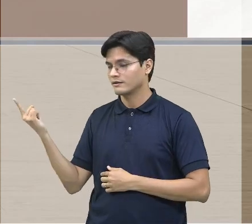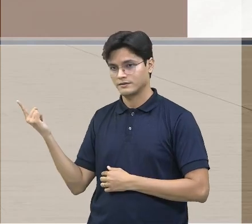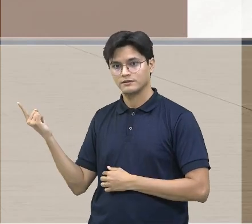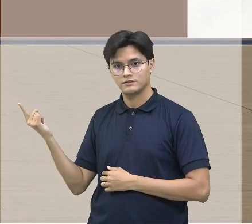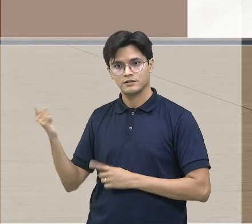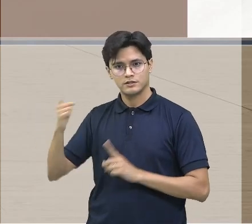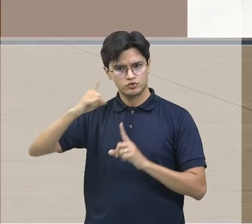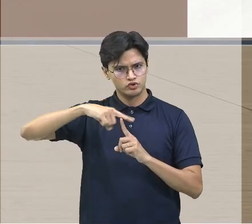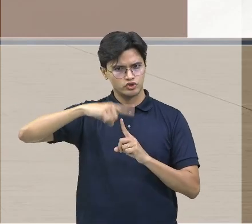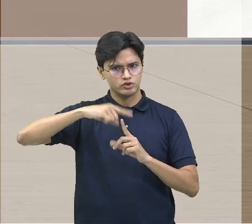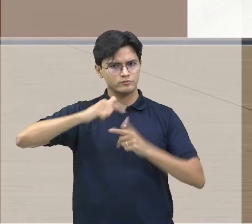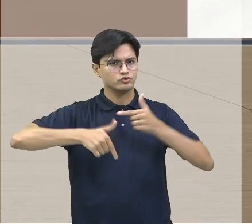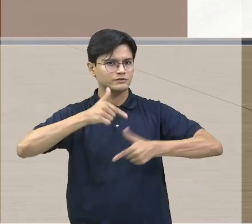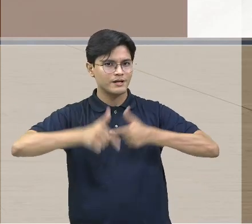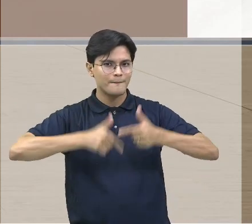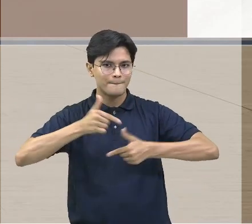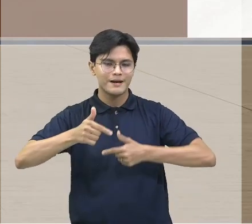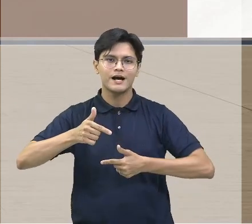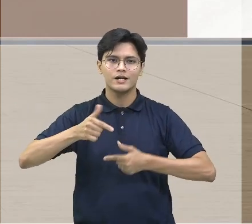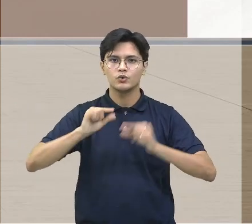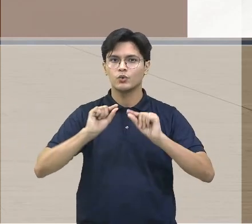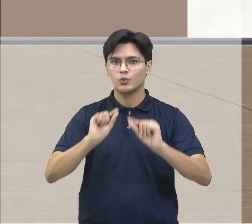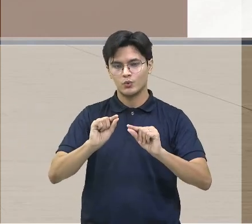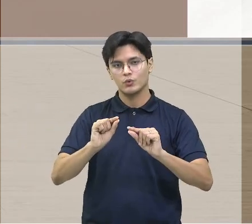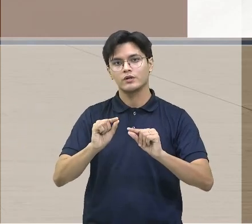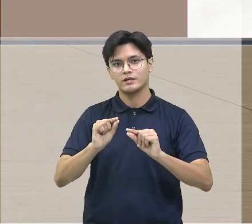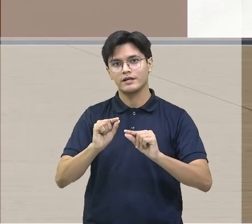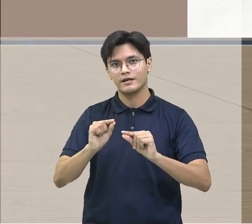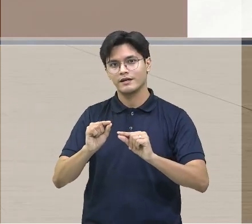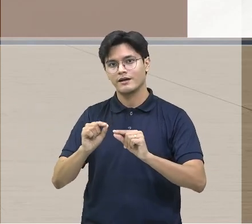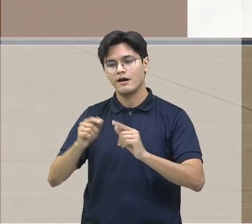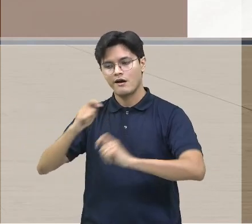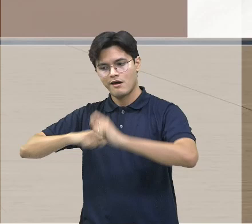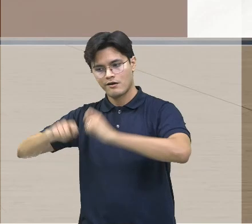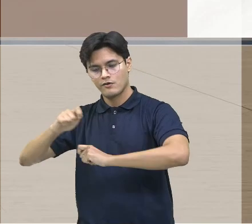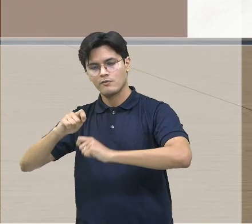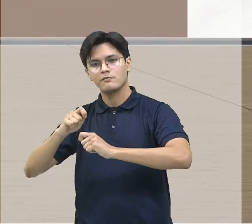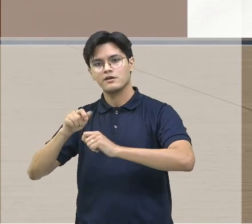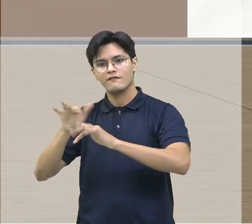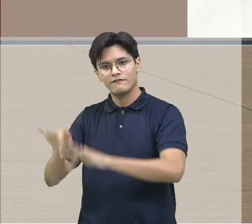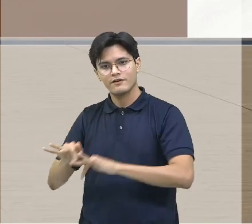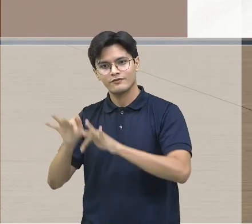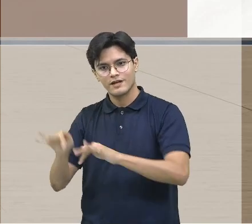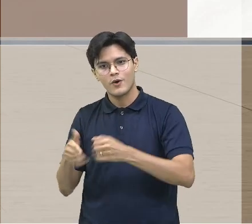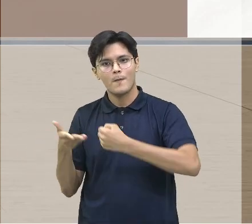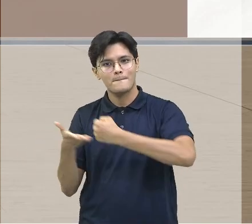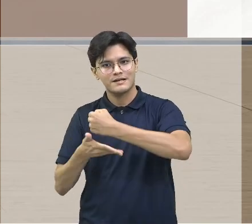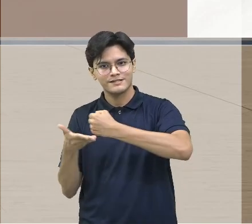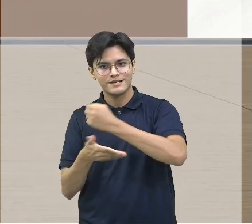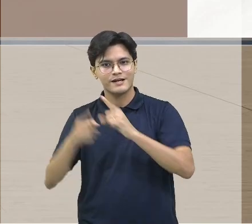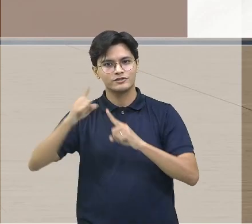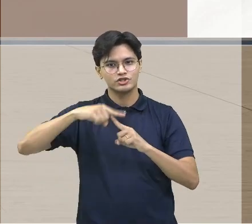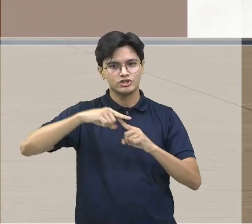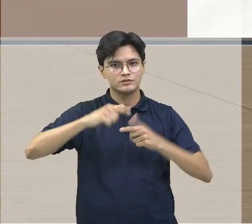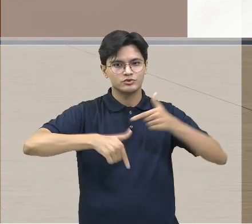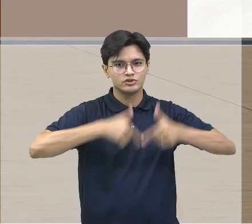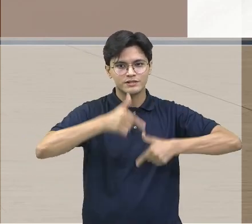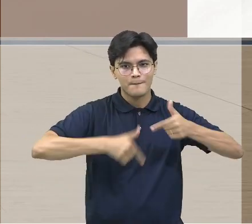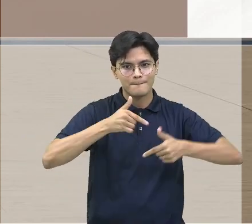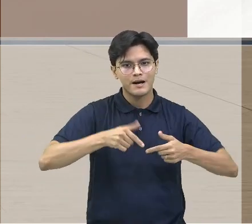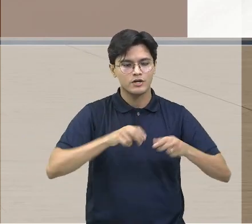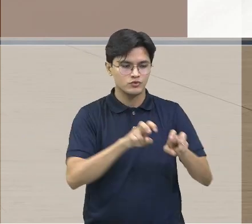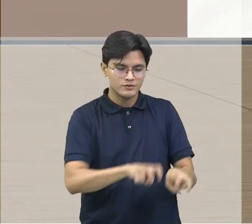trabalho que a economia feudal vai estar baseada, na questão do trabalho com a terra,